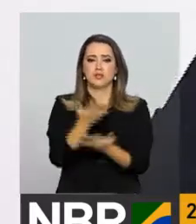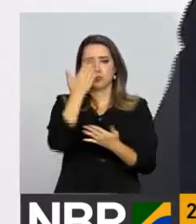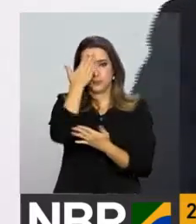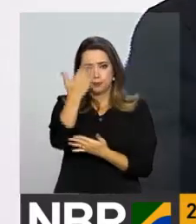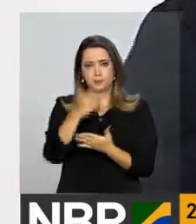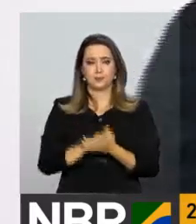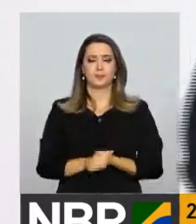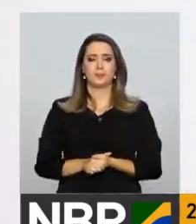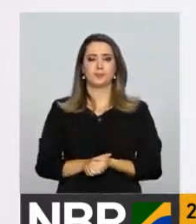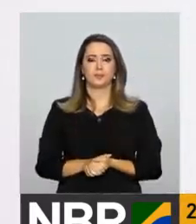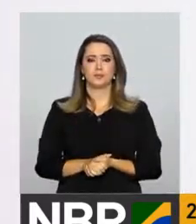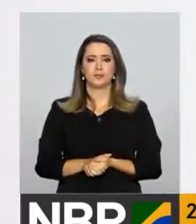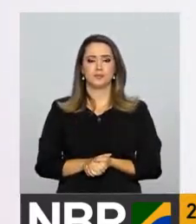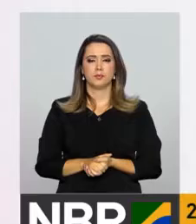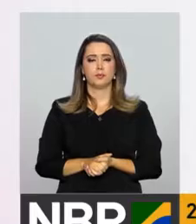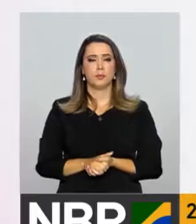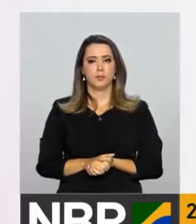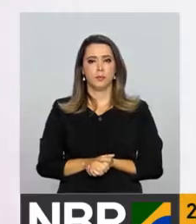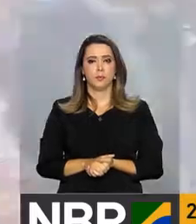obrigado